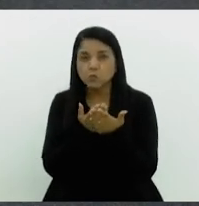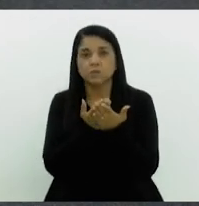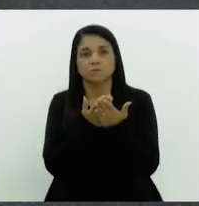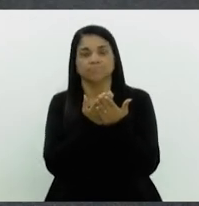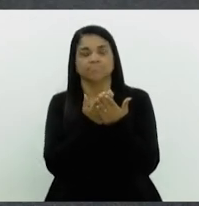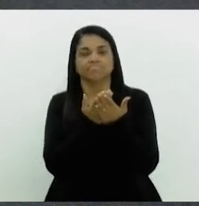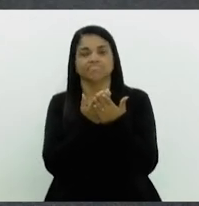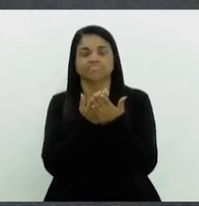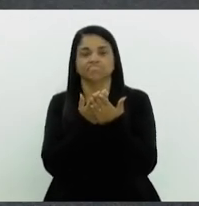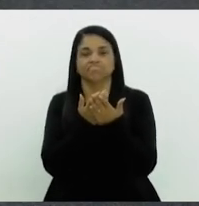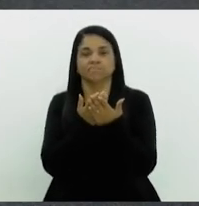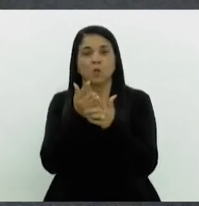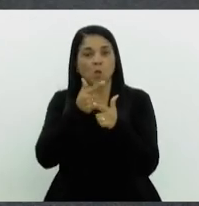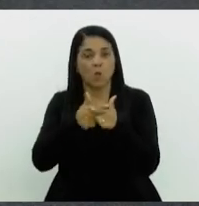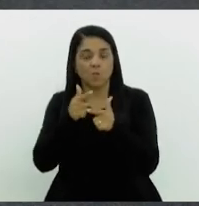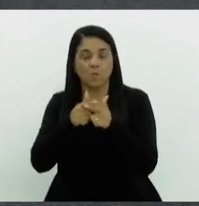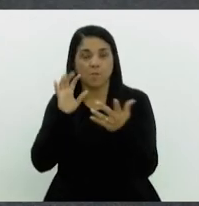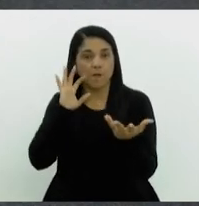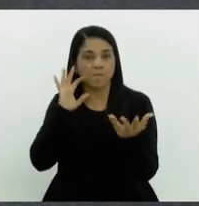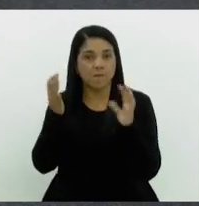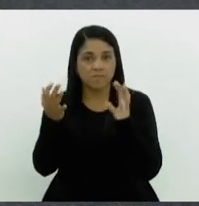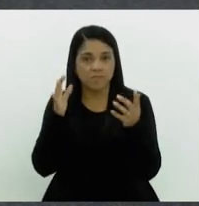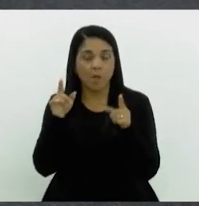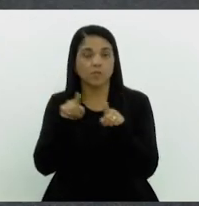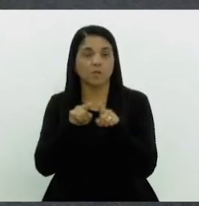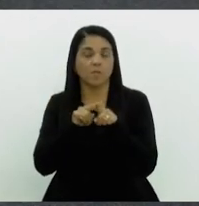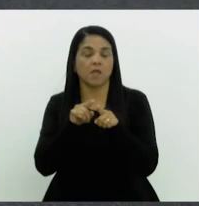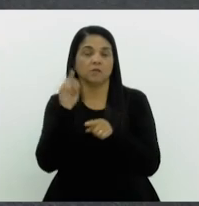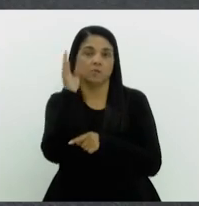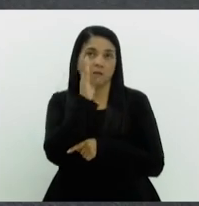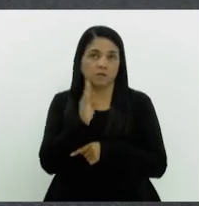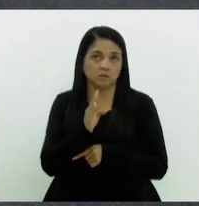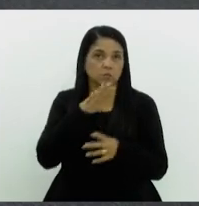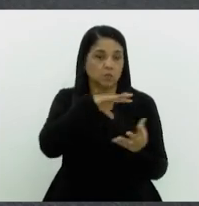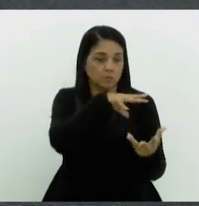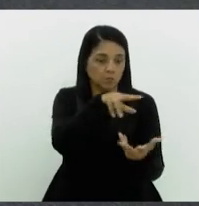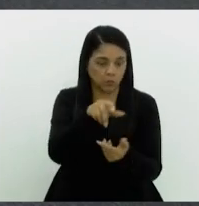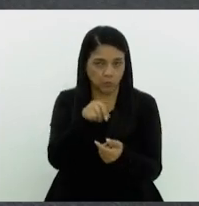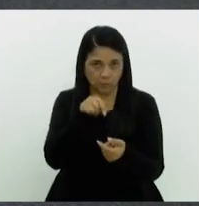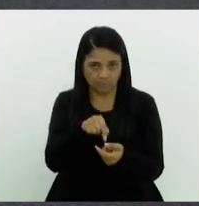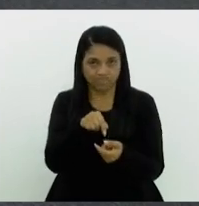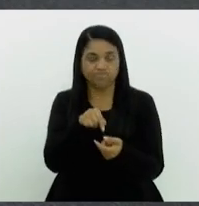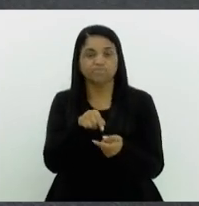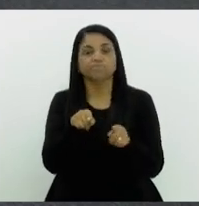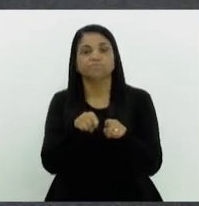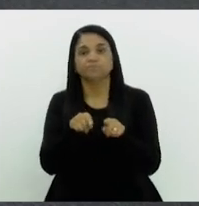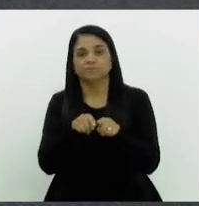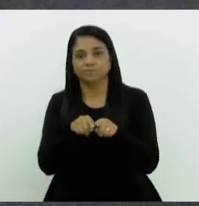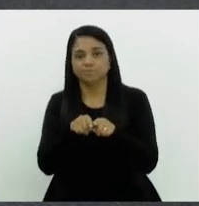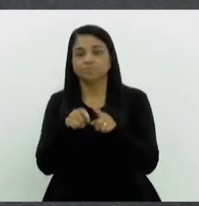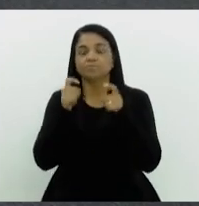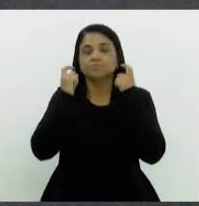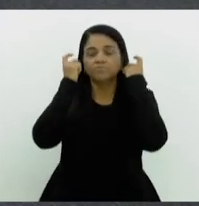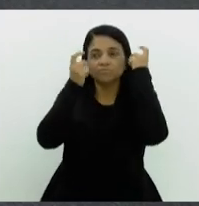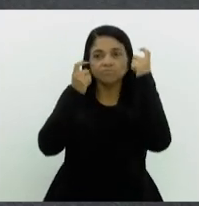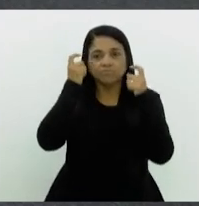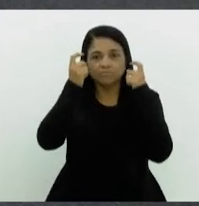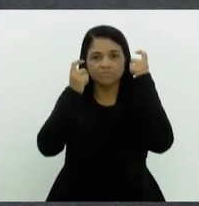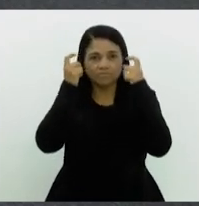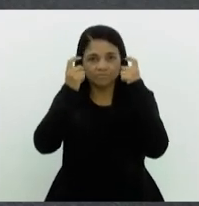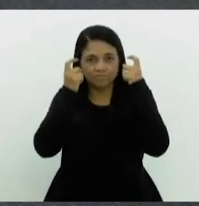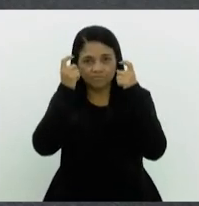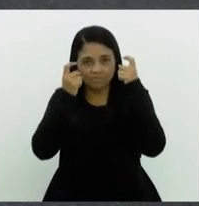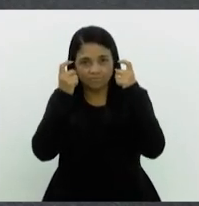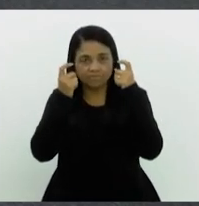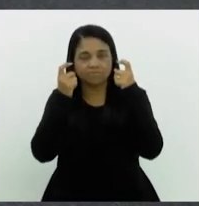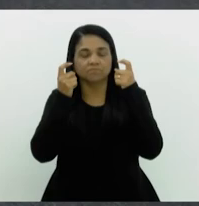ambiental, não só do nosso país, como do mundo inteiro. E também tem a preocupação, como bem